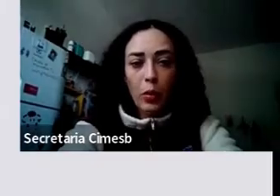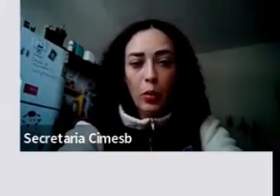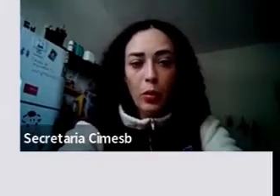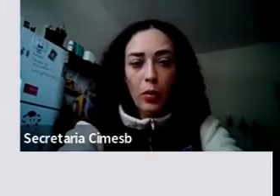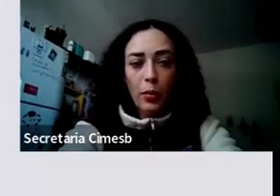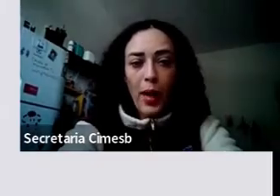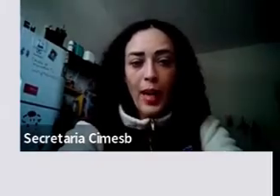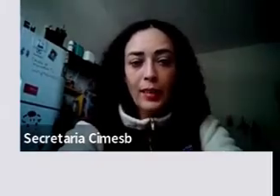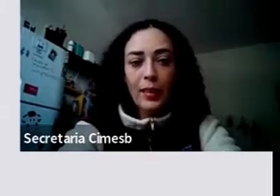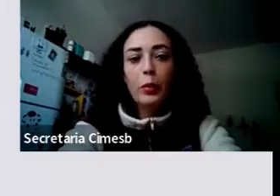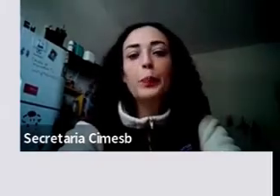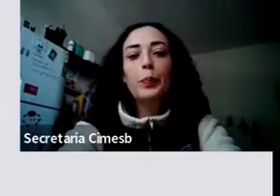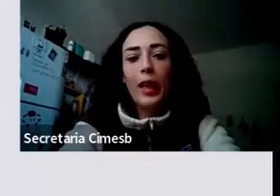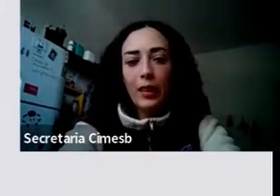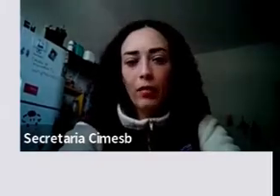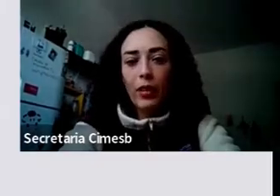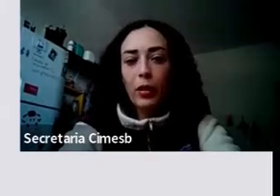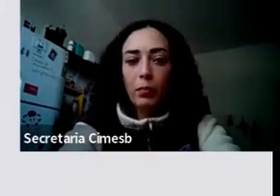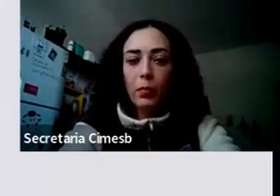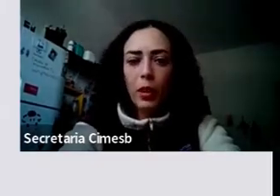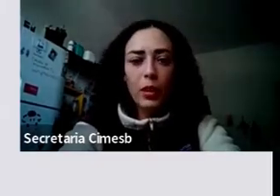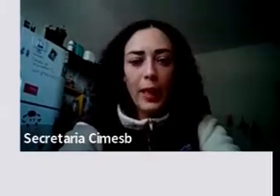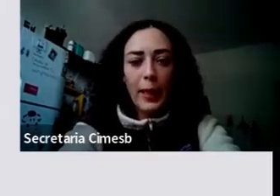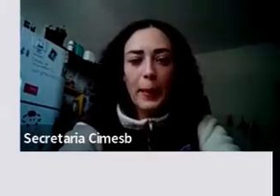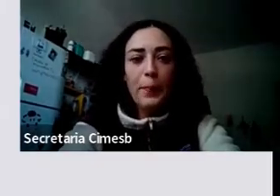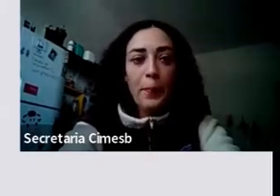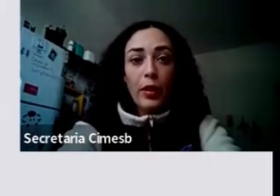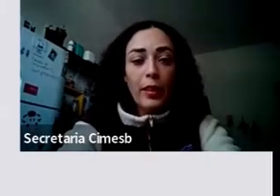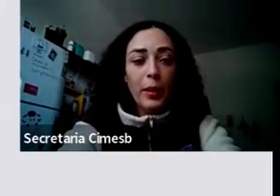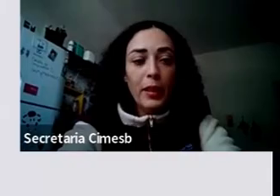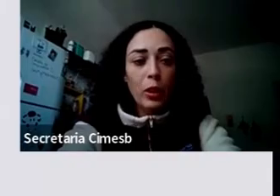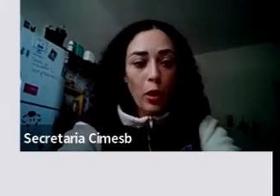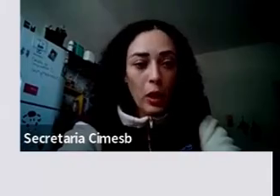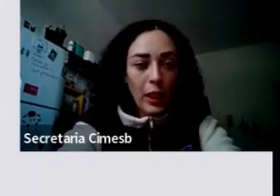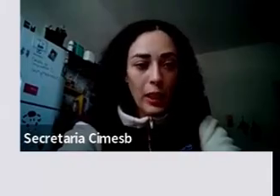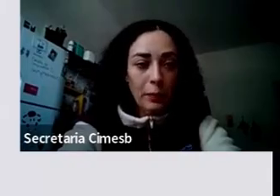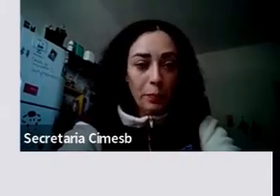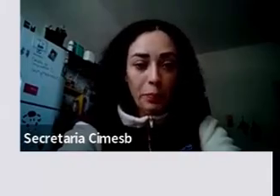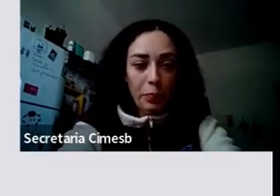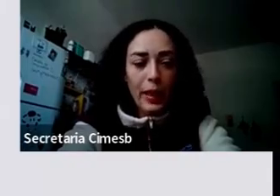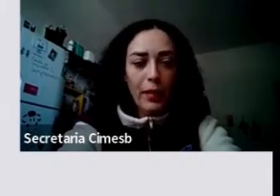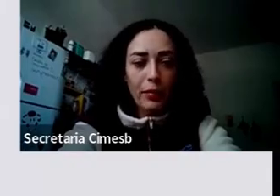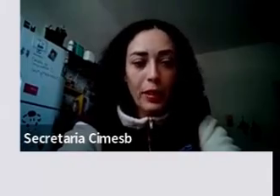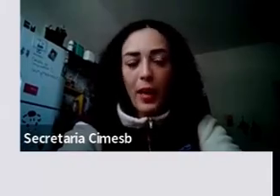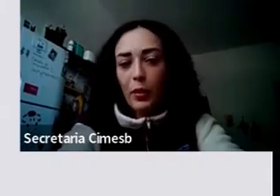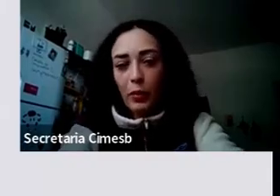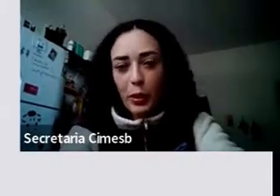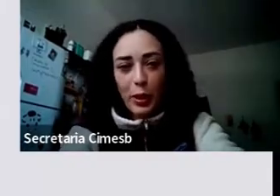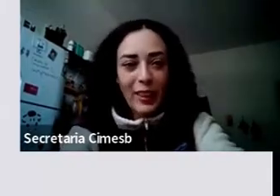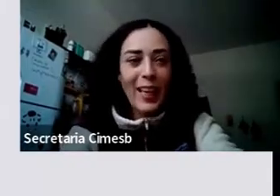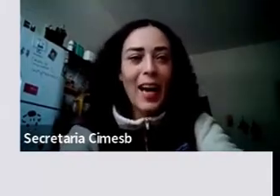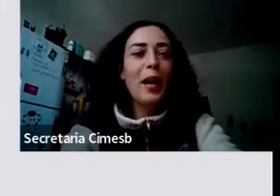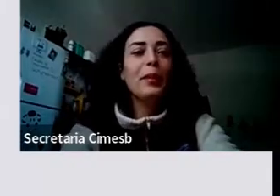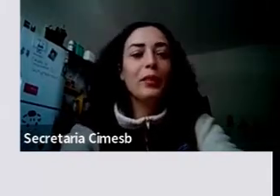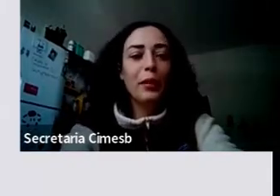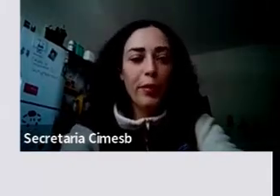fez o básico, está em Salvador. Poxa, bacana. A gente vai ter bastante troca aqui, porque aí você passa o que você